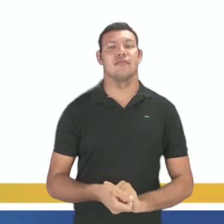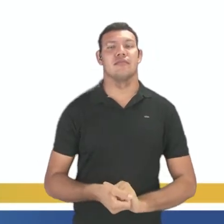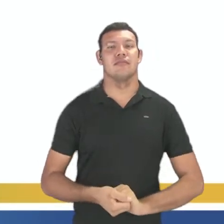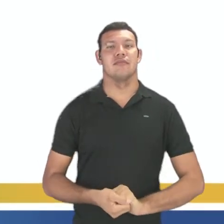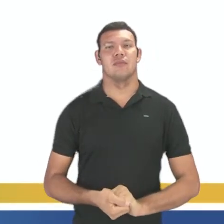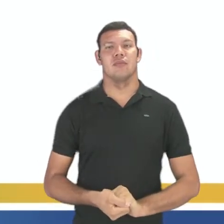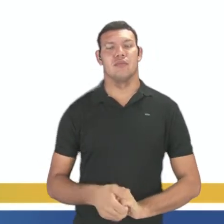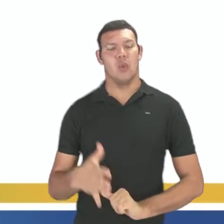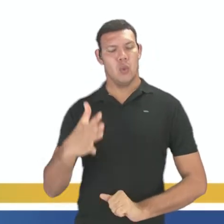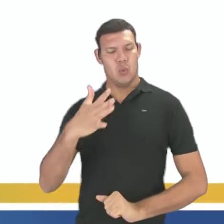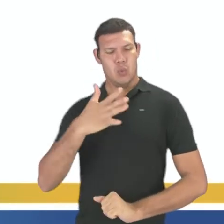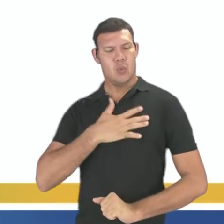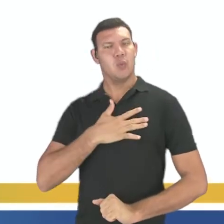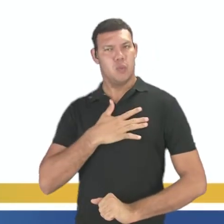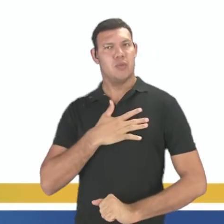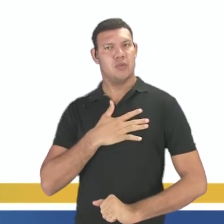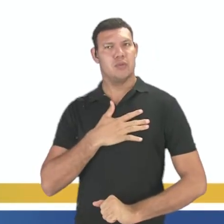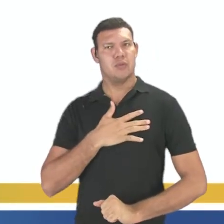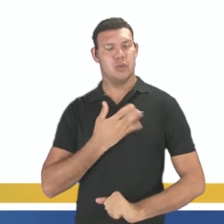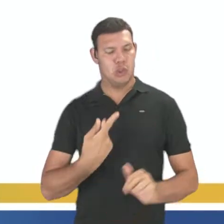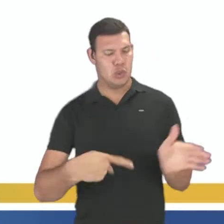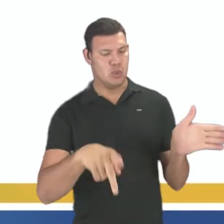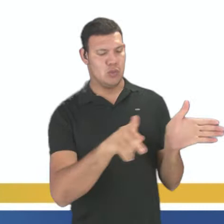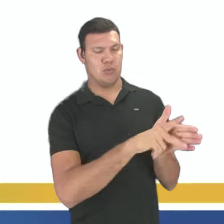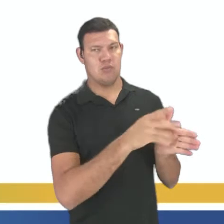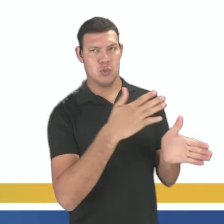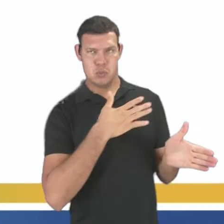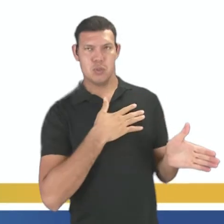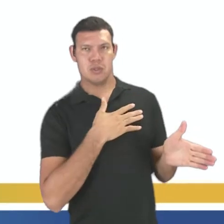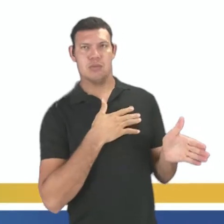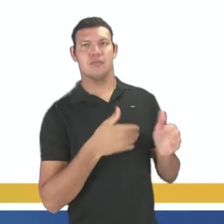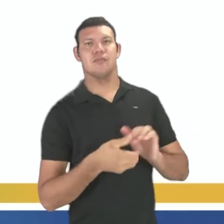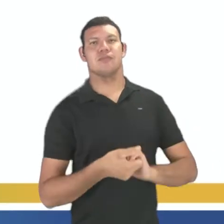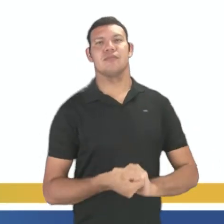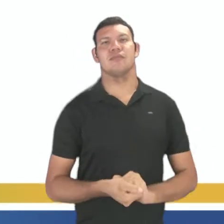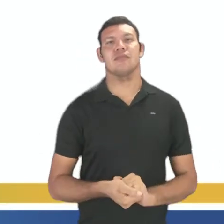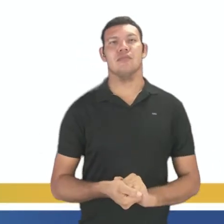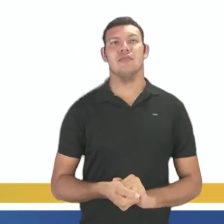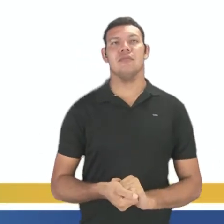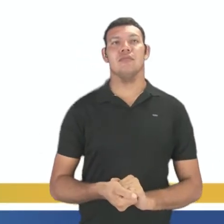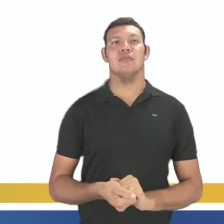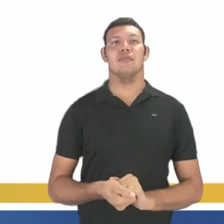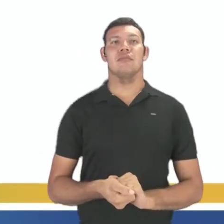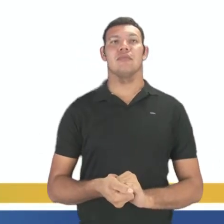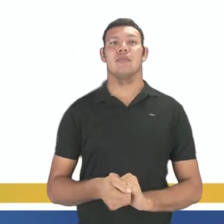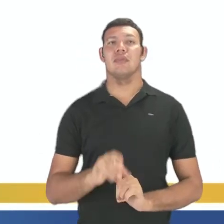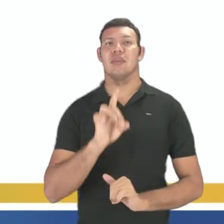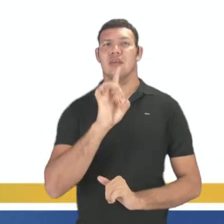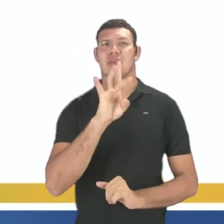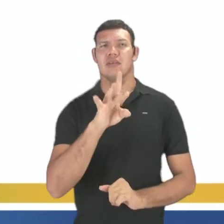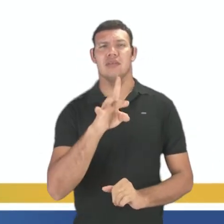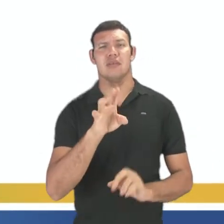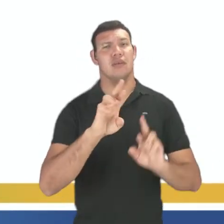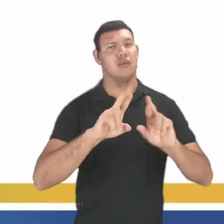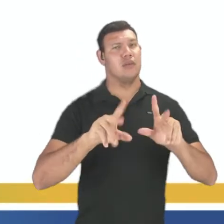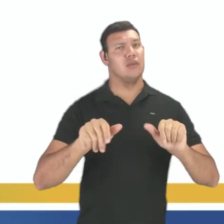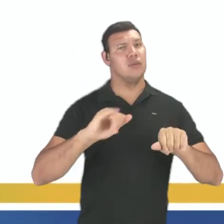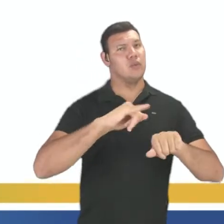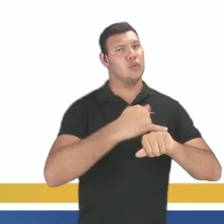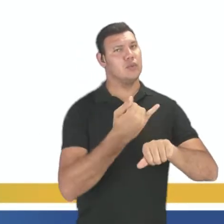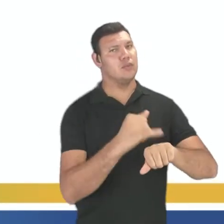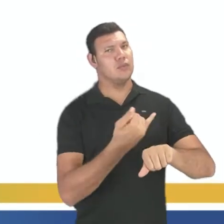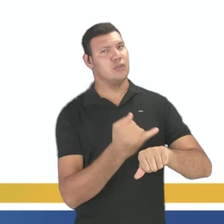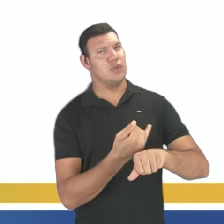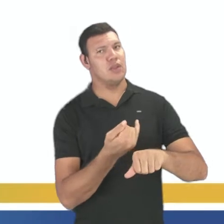mine. Diferentemente dos adjetivos possessivos, eles somente se referem a algo anteriormente indicado. Pode